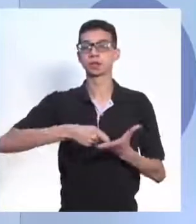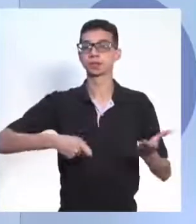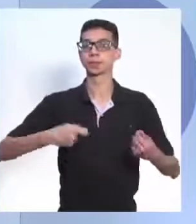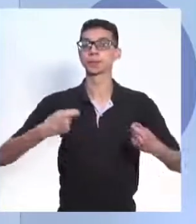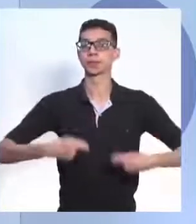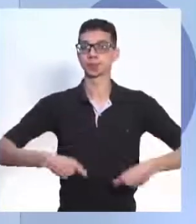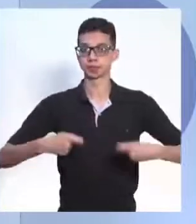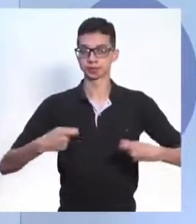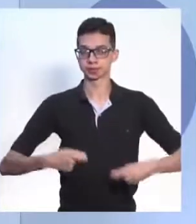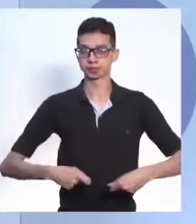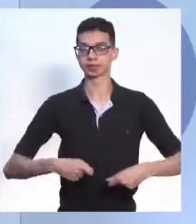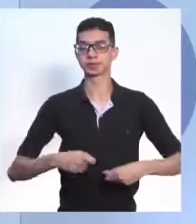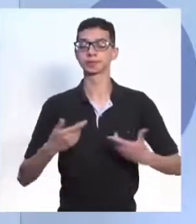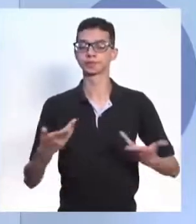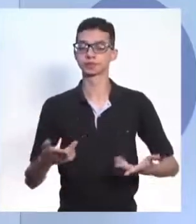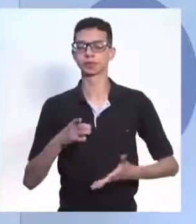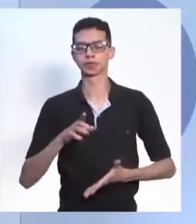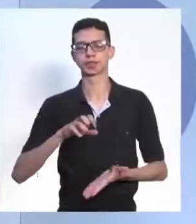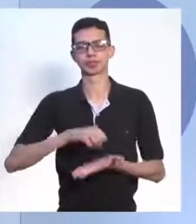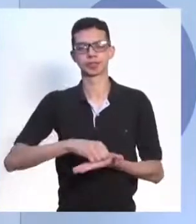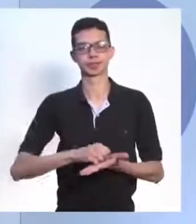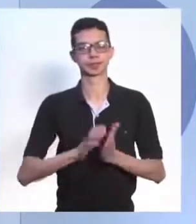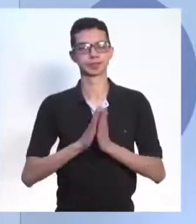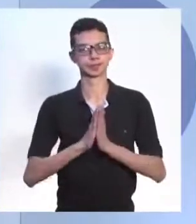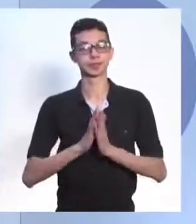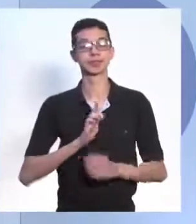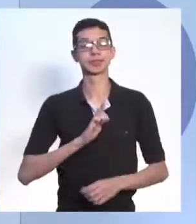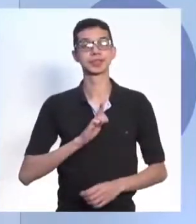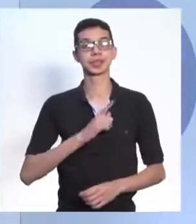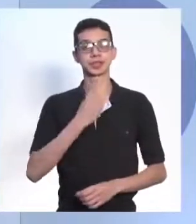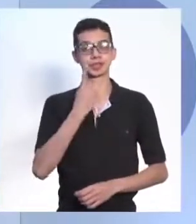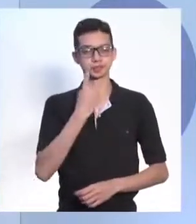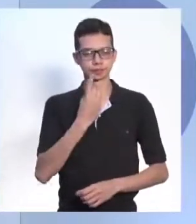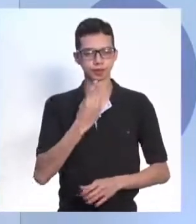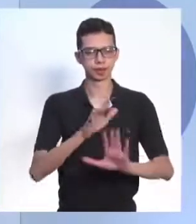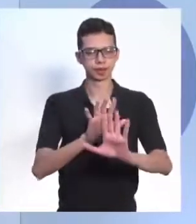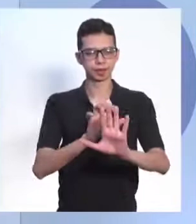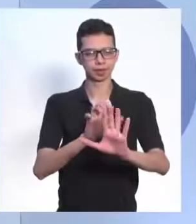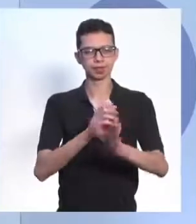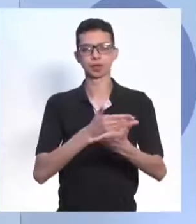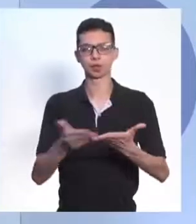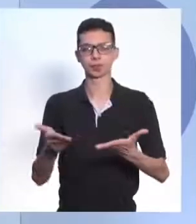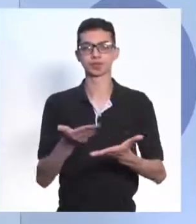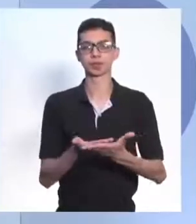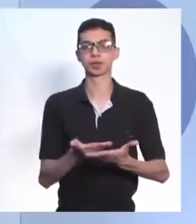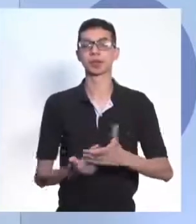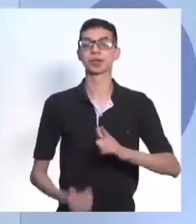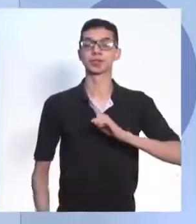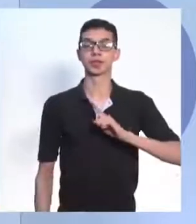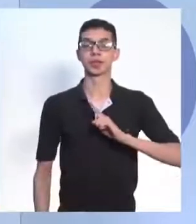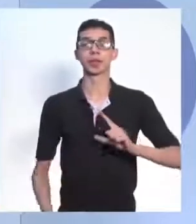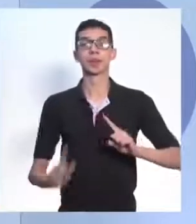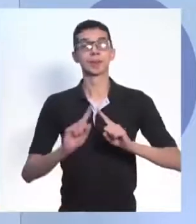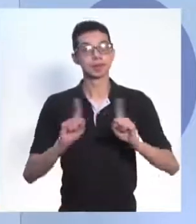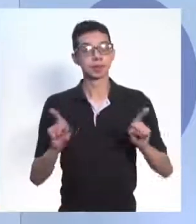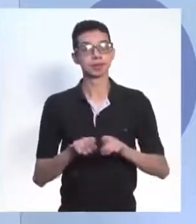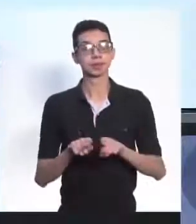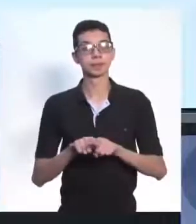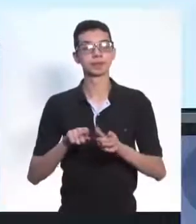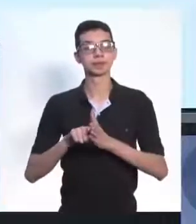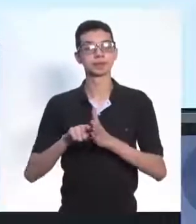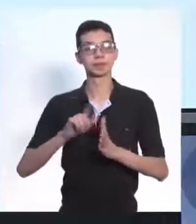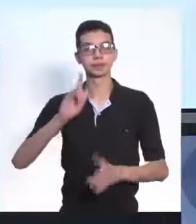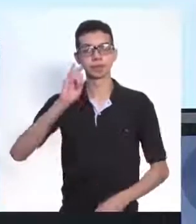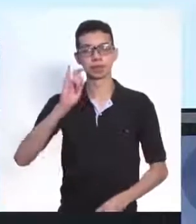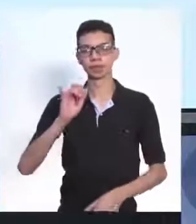inscrição, ainda dá tempo, se vocês viram lá, tem o QR Code aí no início das aulas, mas consulte o nosso Instagram, né, Ale? É